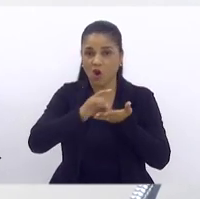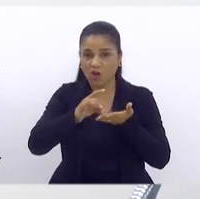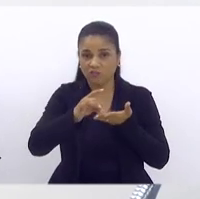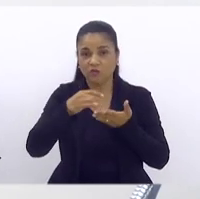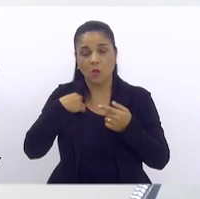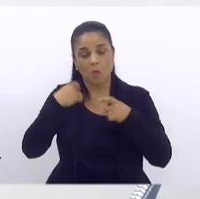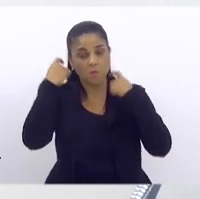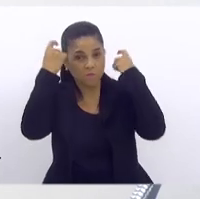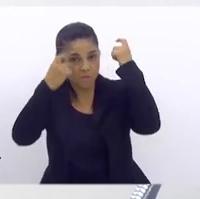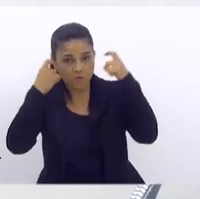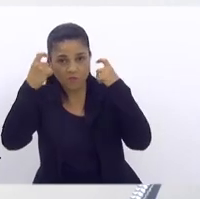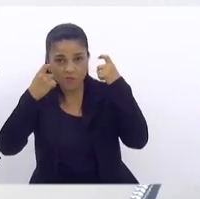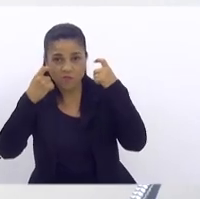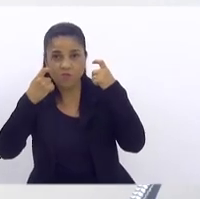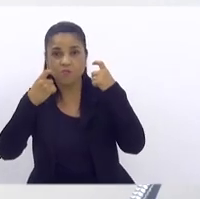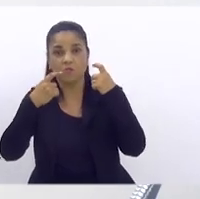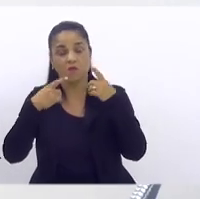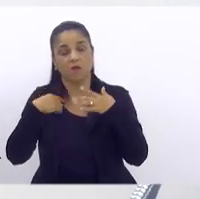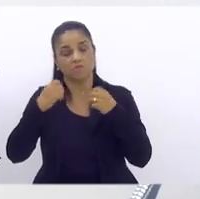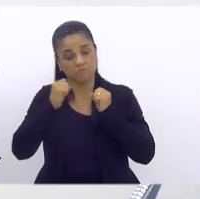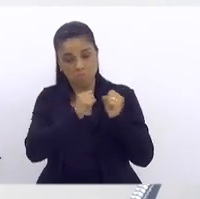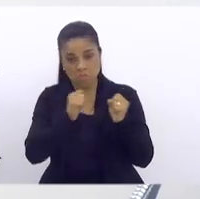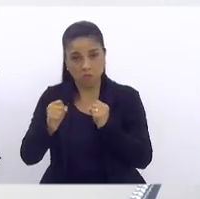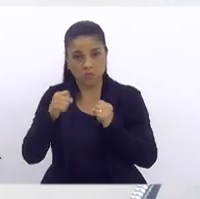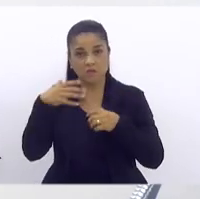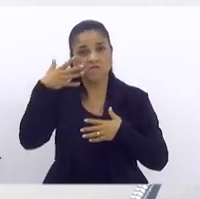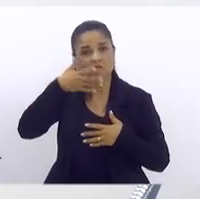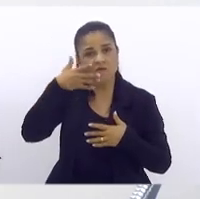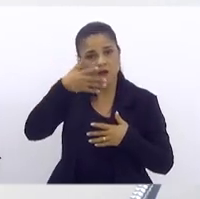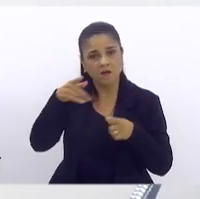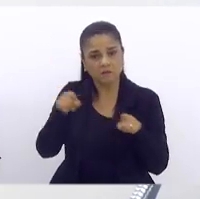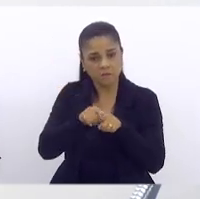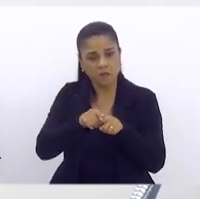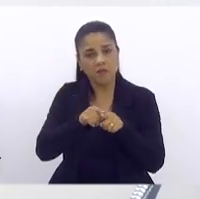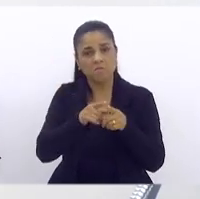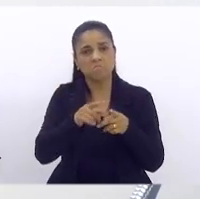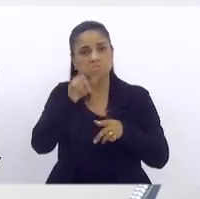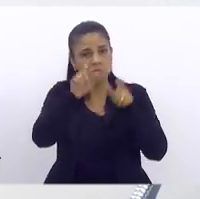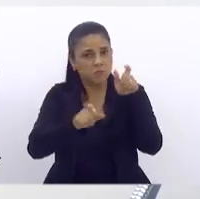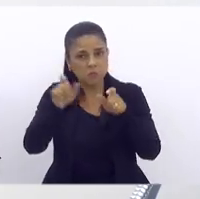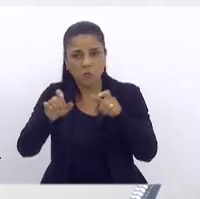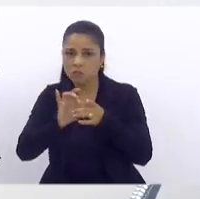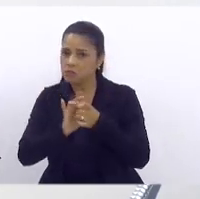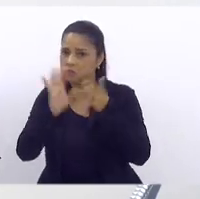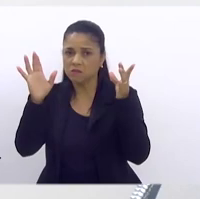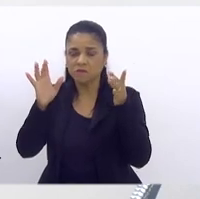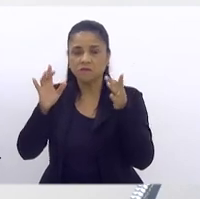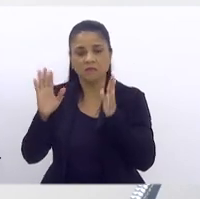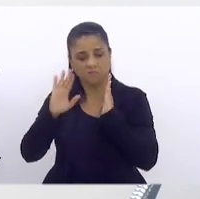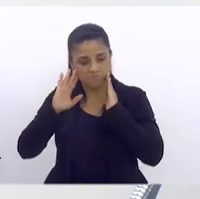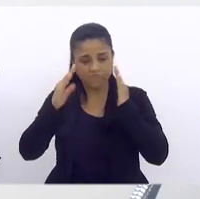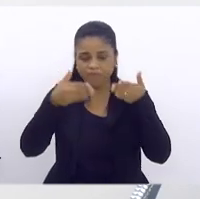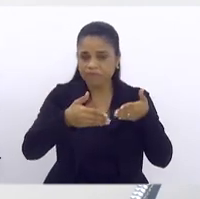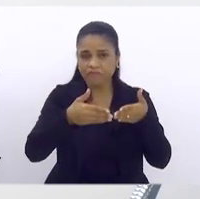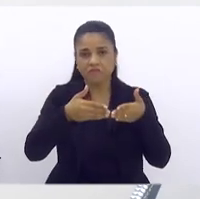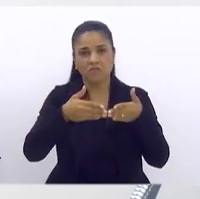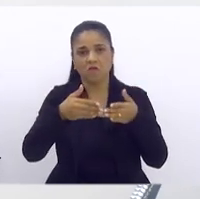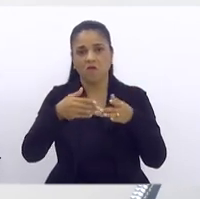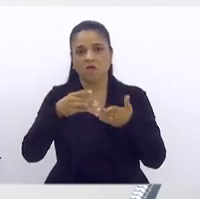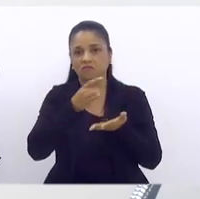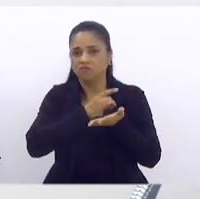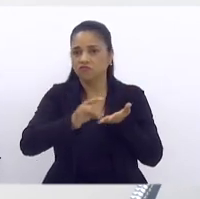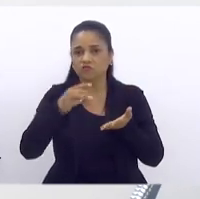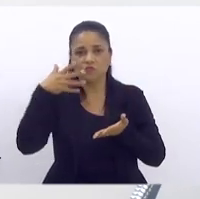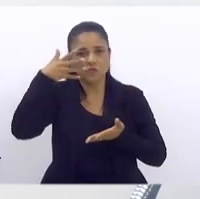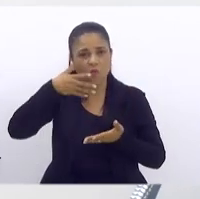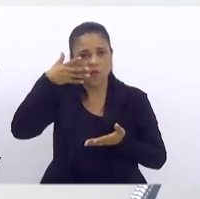ter o poder de fala, assim como as outras pessoas da esquerda, do centro, também possam ter, sem levar para o discurso de ódio. Então, infelizmente, não é